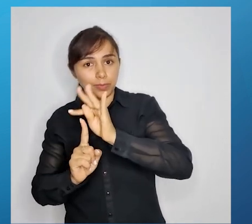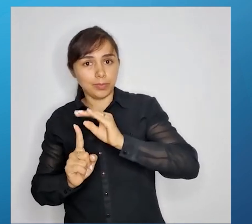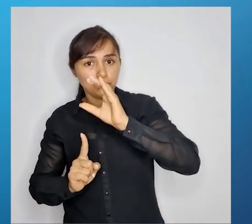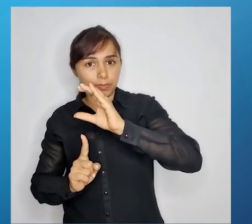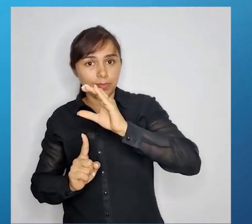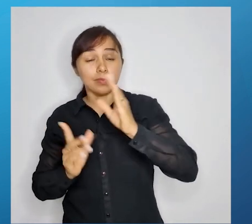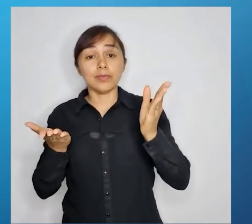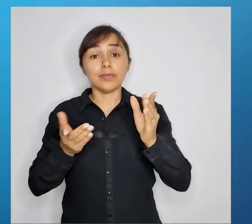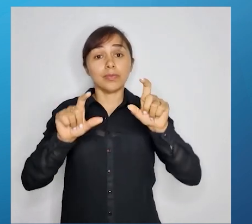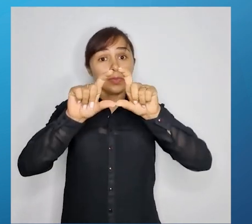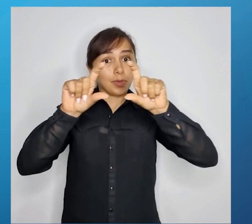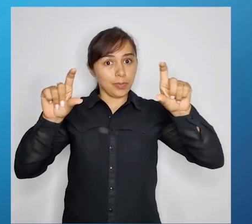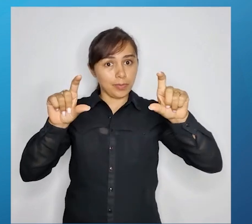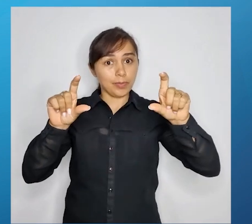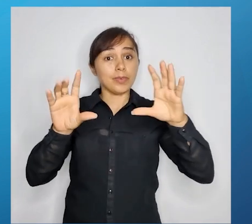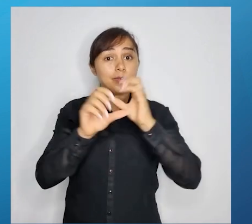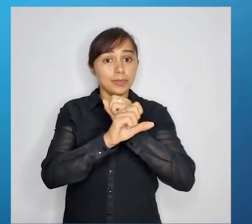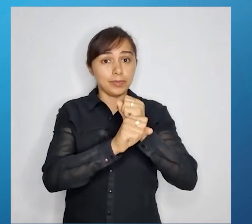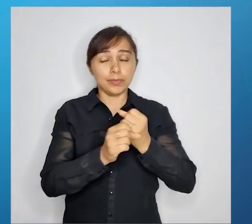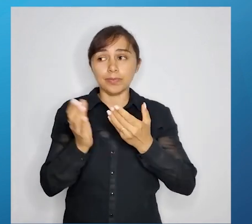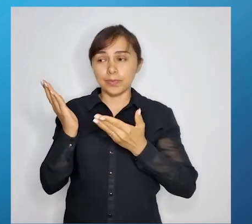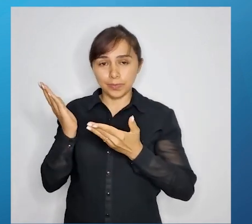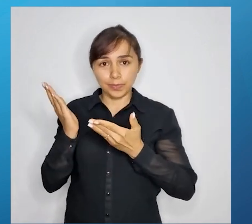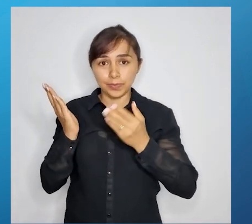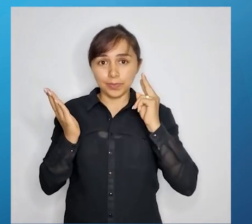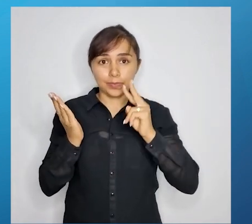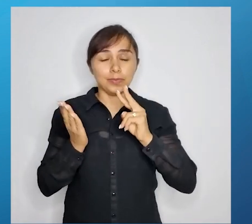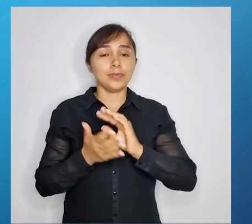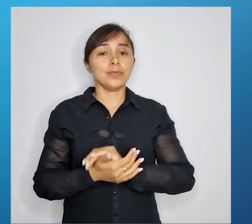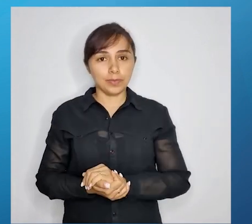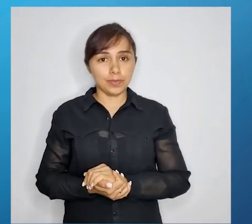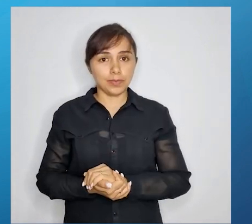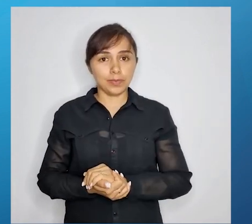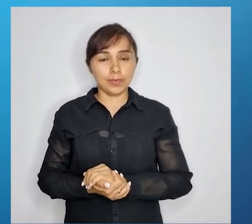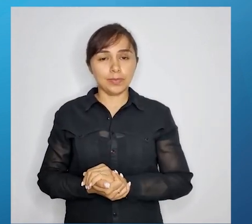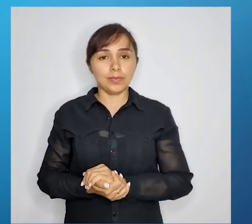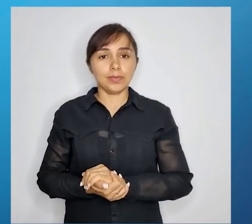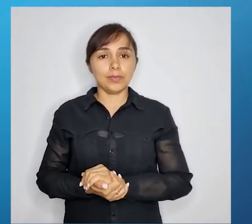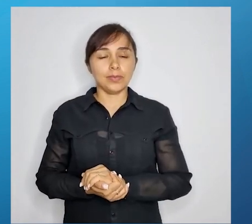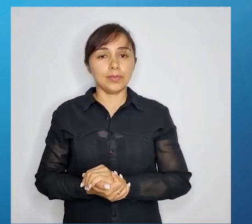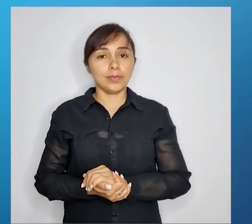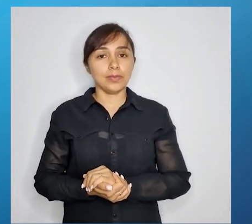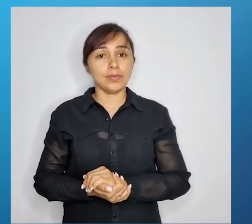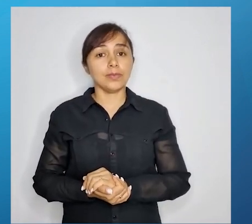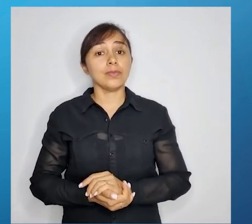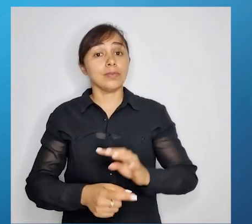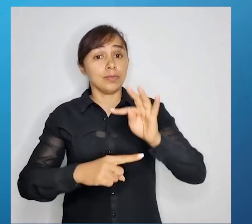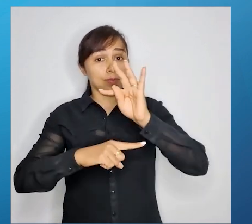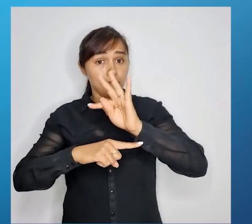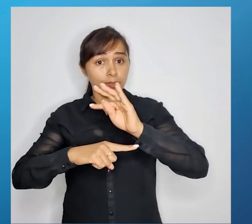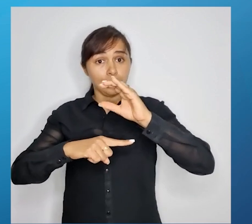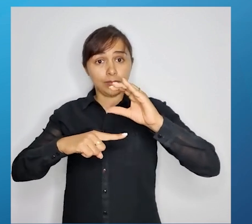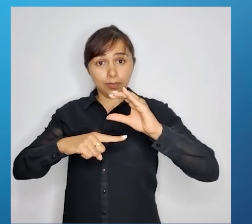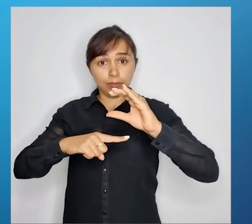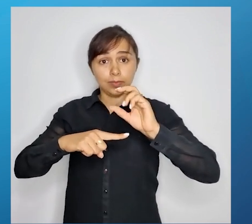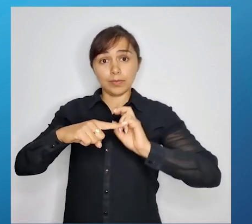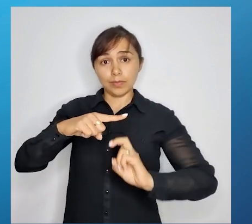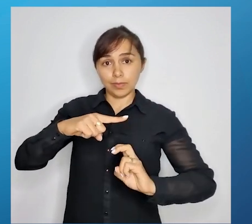de 80 Fahrenheit, menos 32, que é o da fórmula, divide por 9, que também está presente na